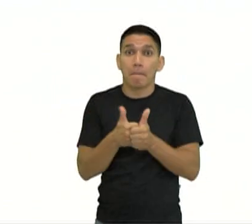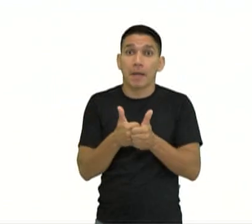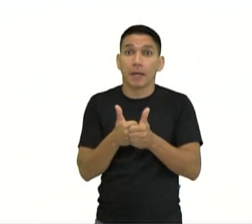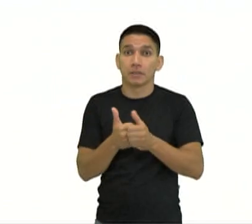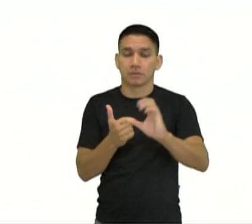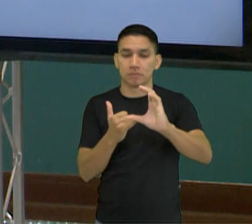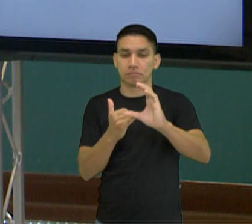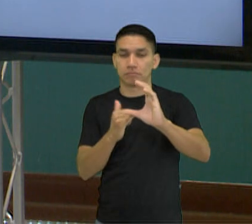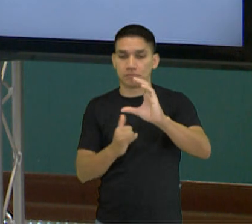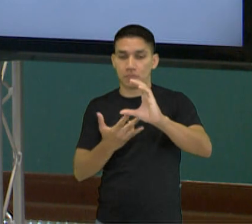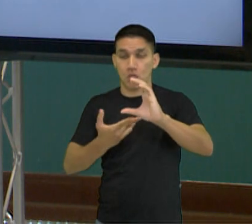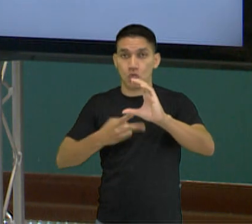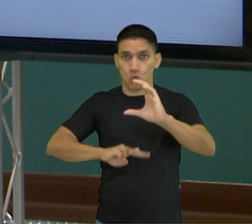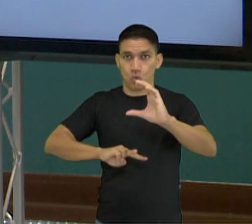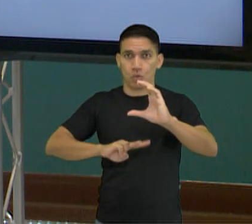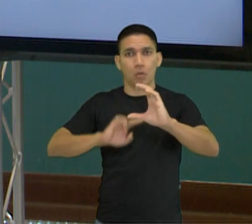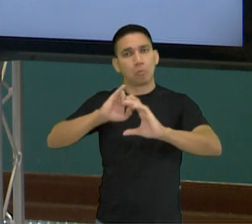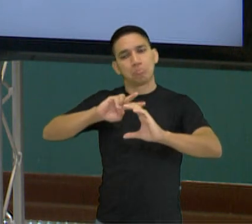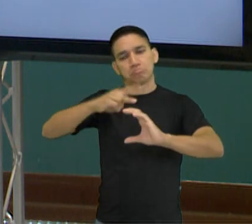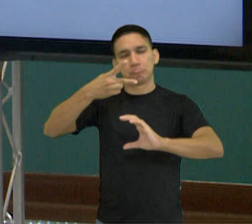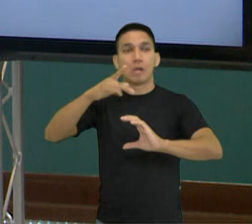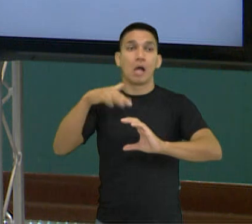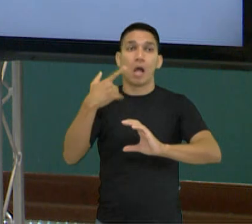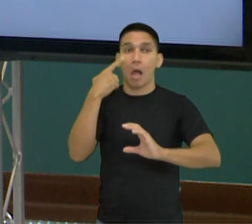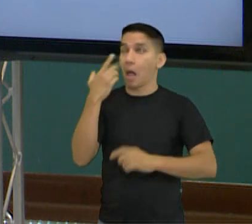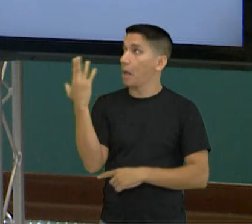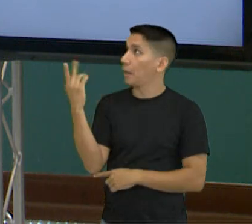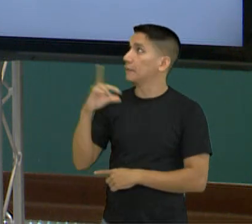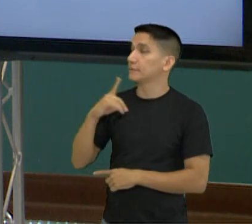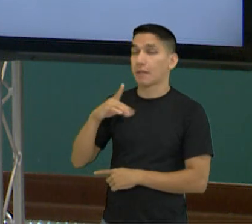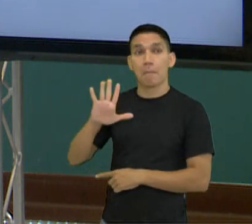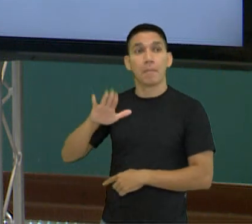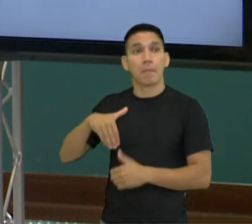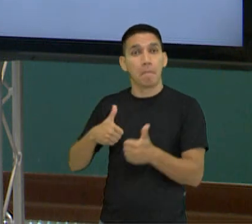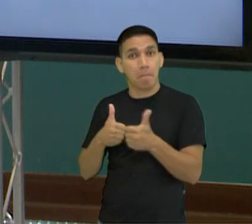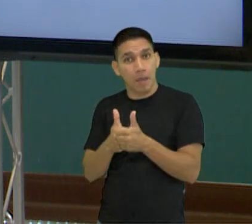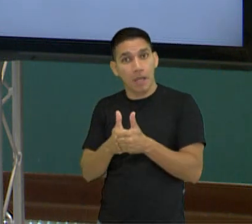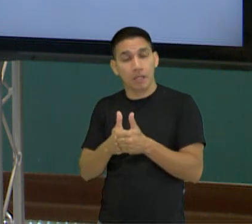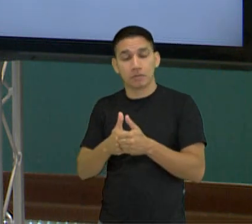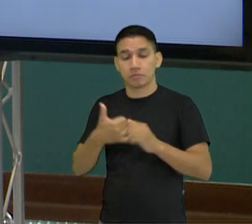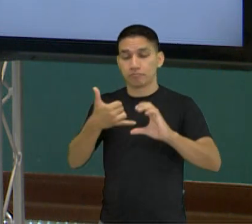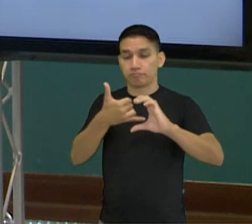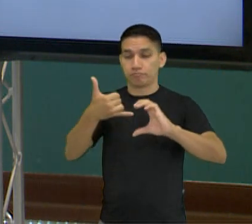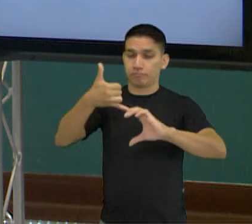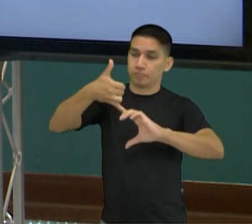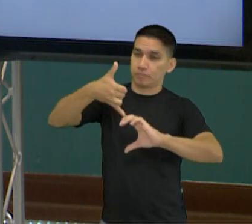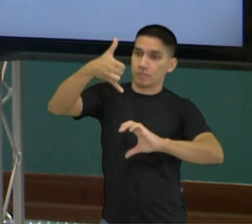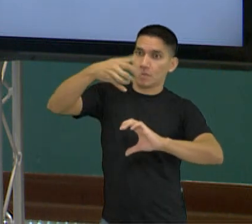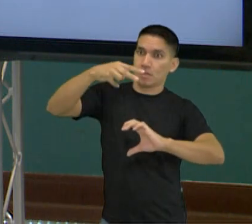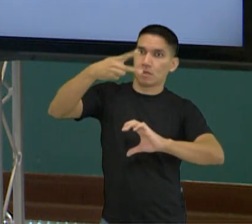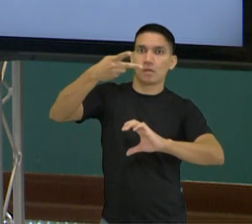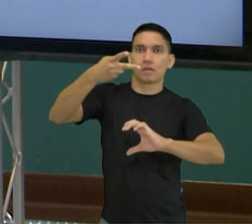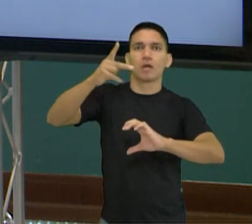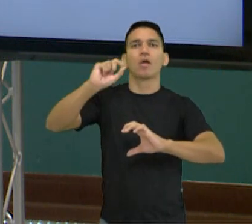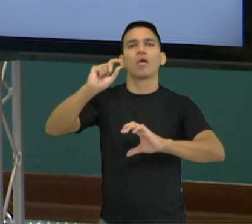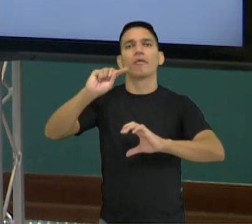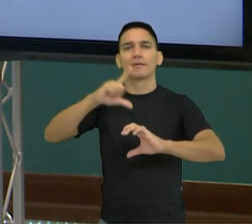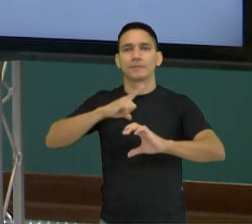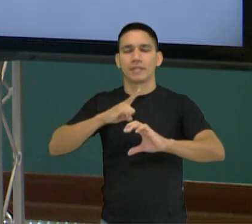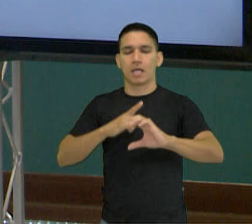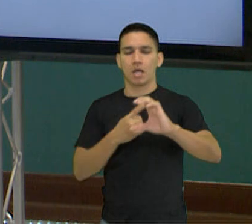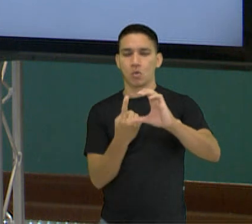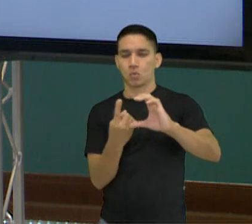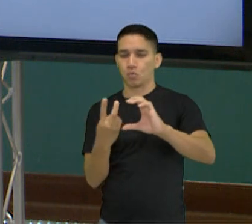dupla. Então, veja, aqui está a extremidade mais próxima da dupla ligação. Então, carbono 1, carbono 2,